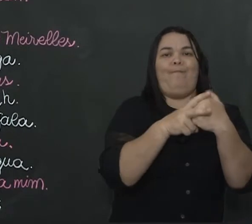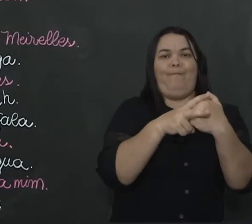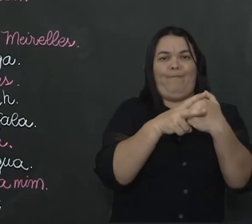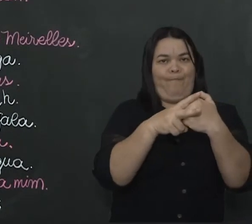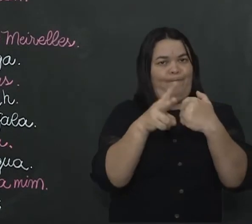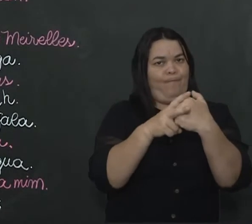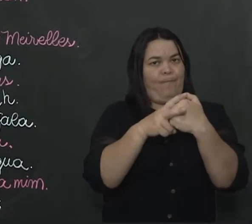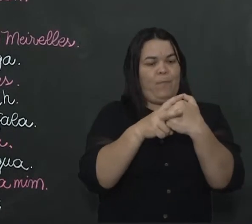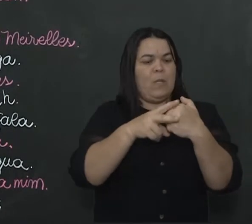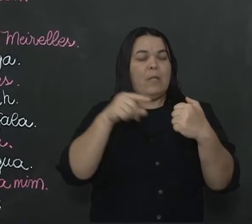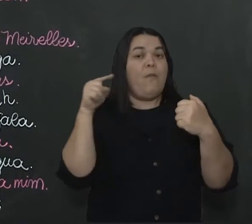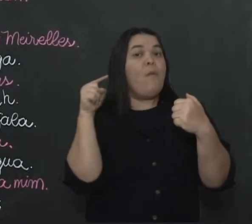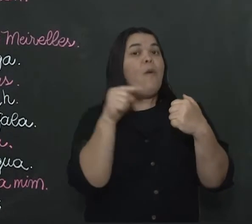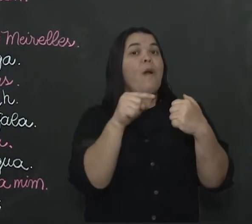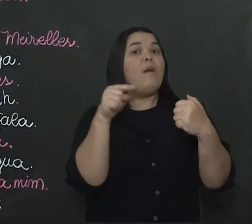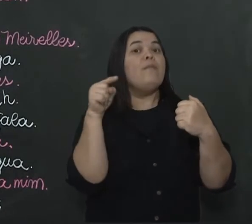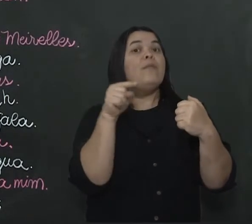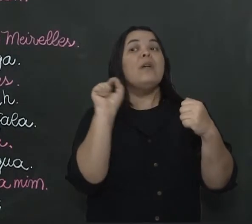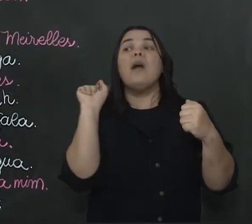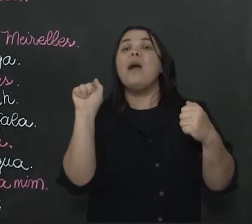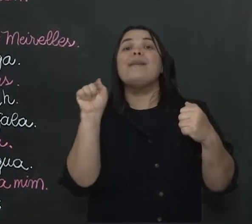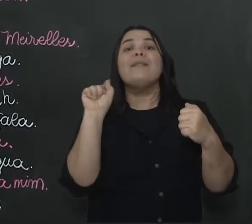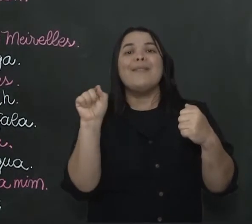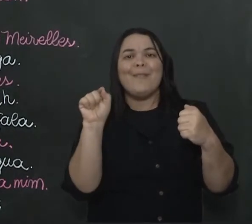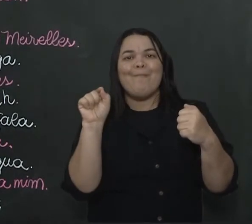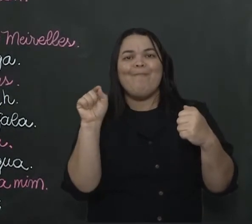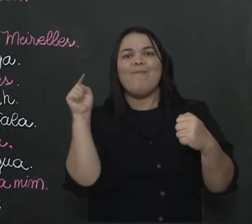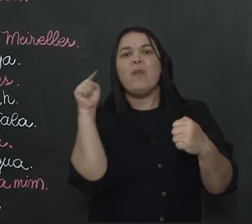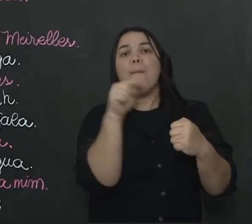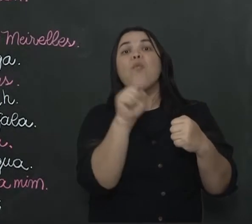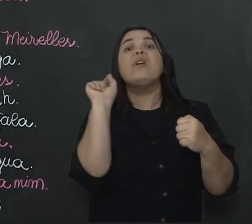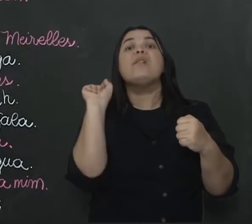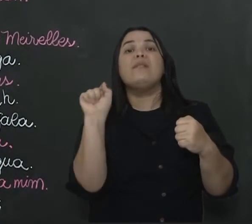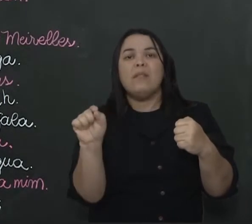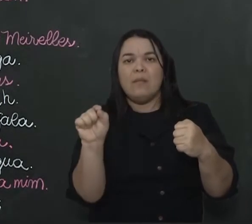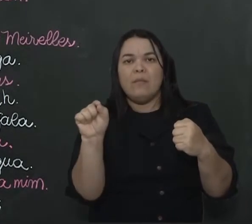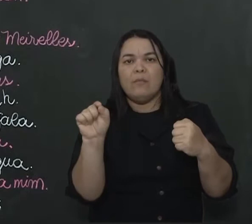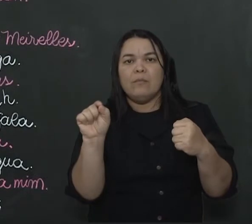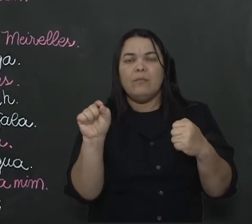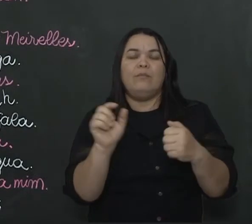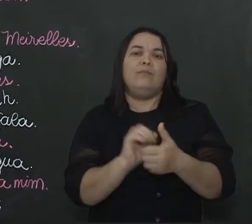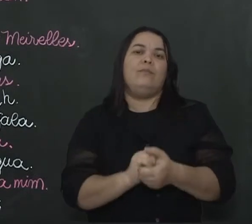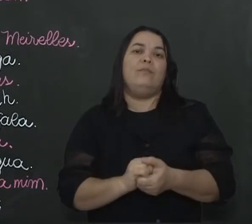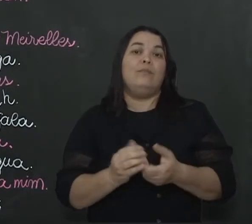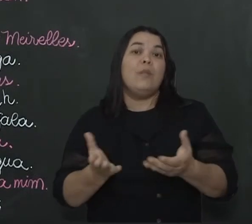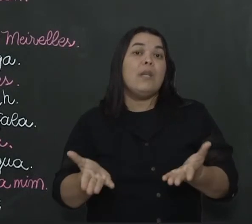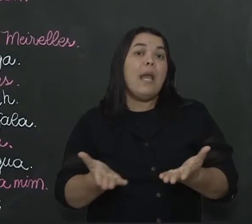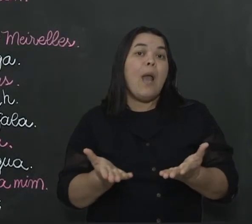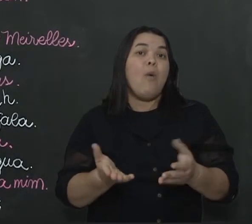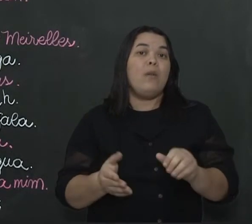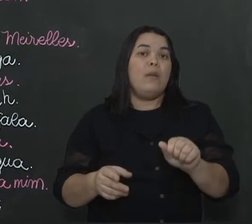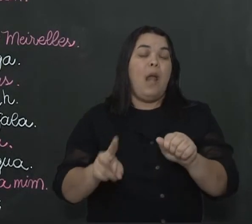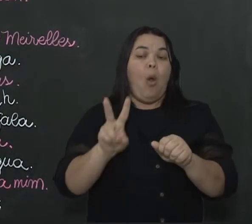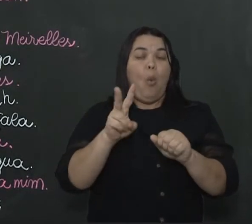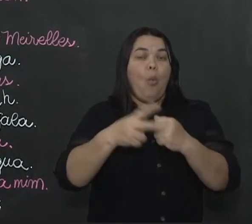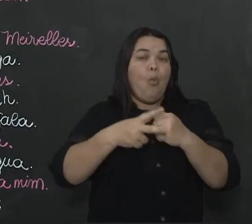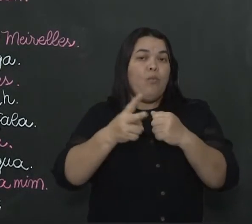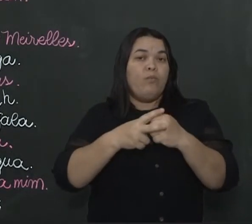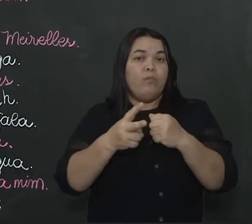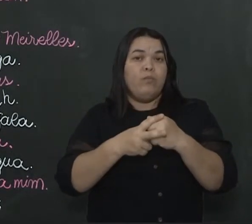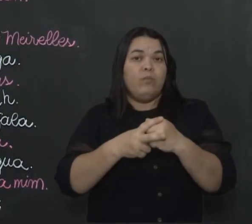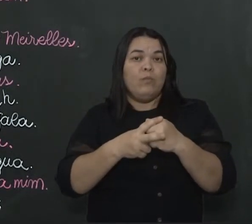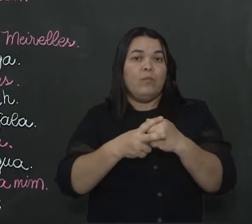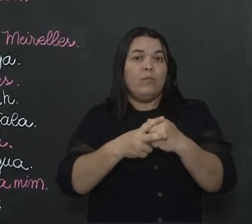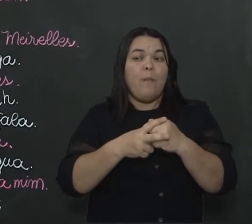me referindo. Quem se refere a. Esse encontro aqui agora é do verbo referir, a preposição que rege esse